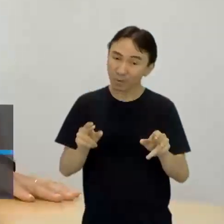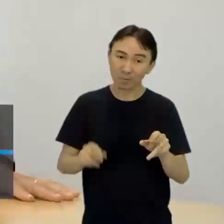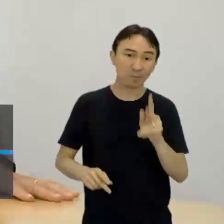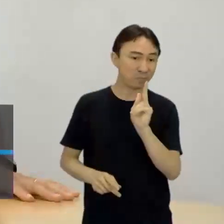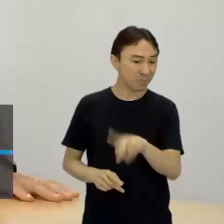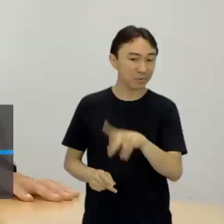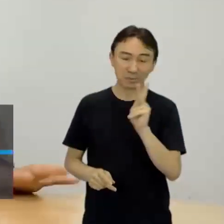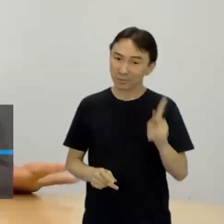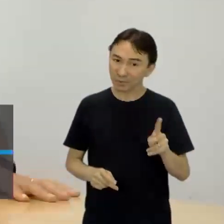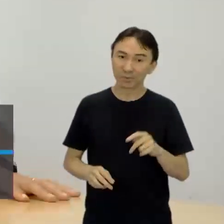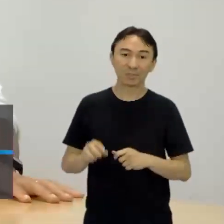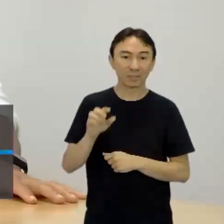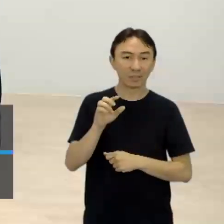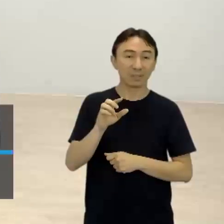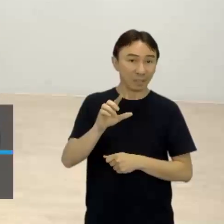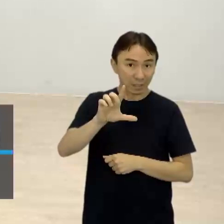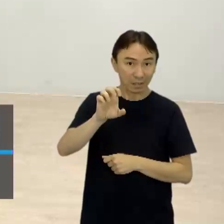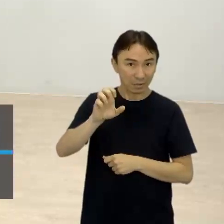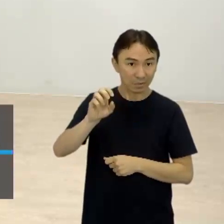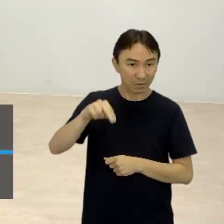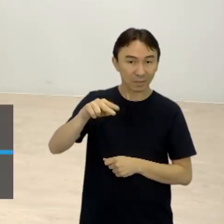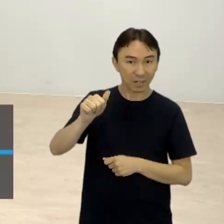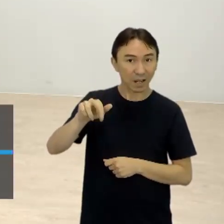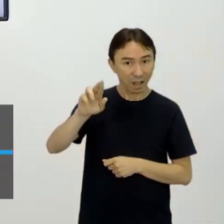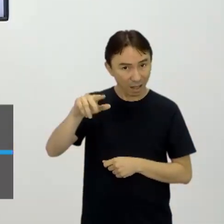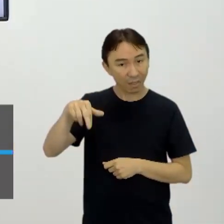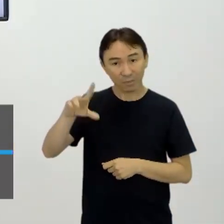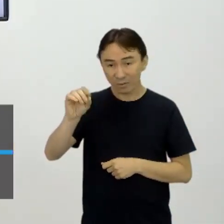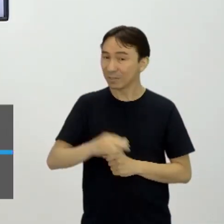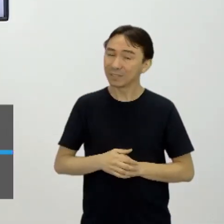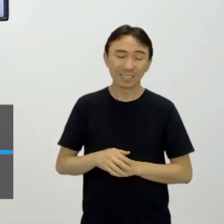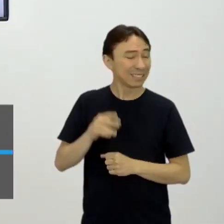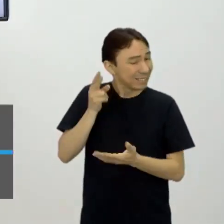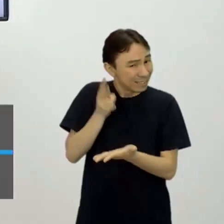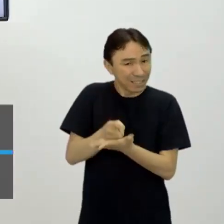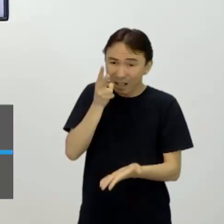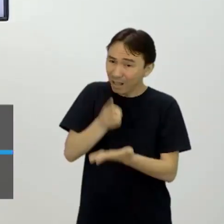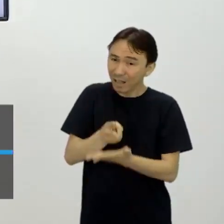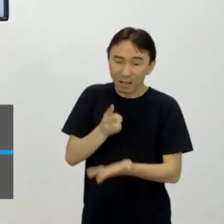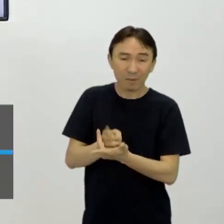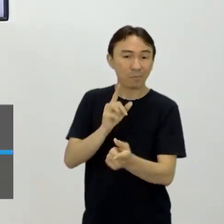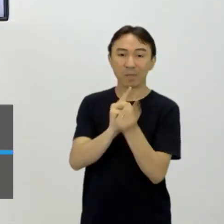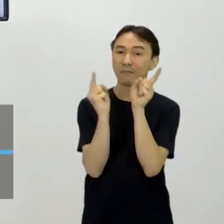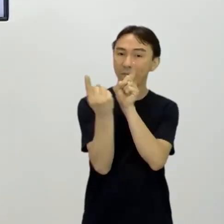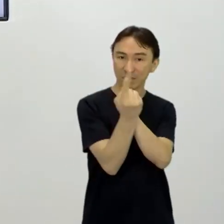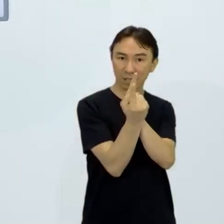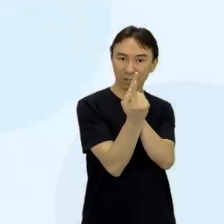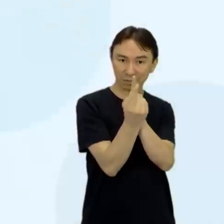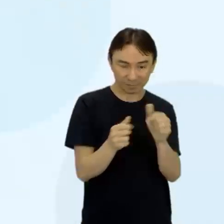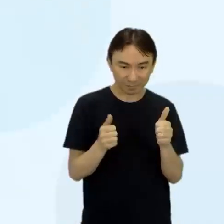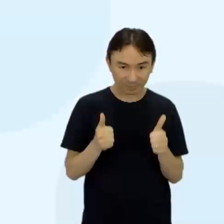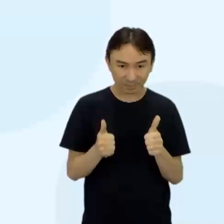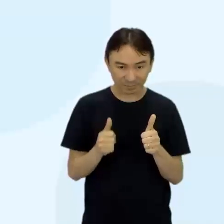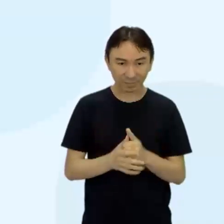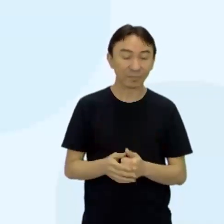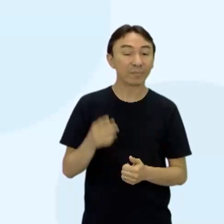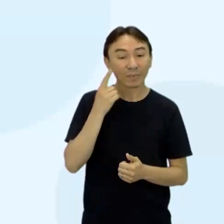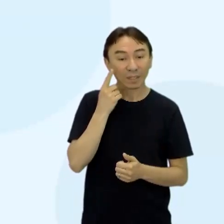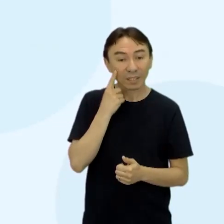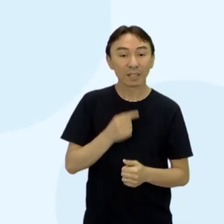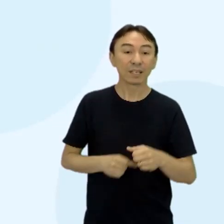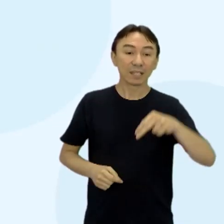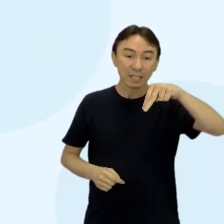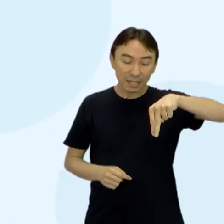pensar sempre na inversa, né? Sempre conta inversa. Sempre, sempre, sempre, sempre conta inversa, tá? Então tá aqui, ó. N menos 60